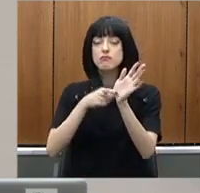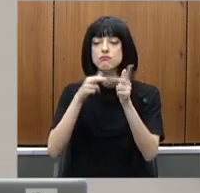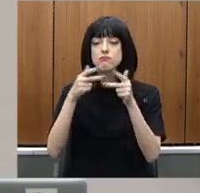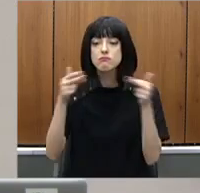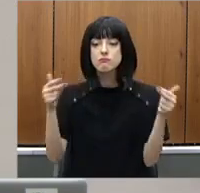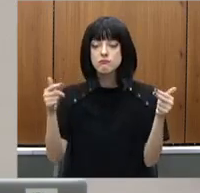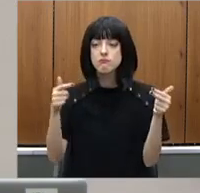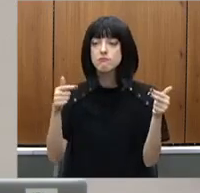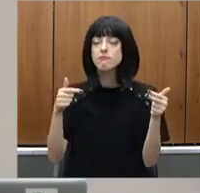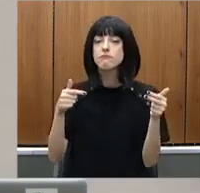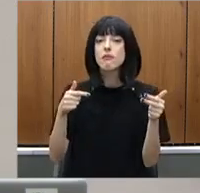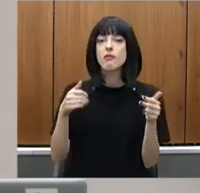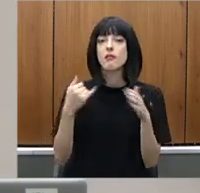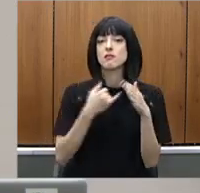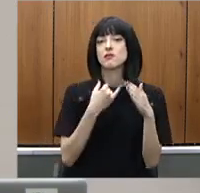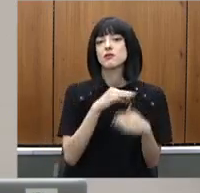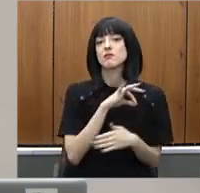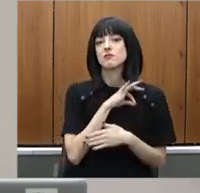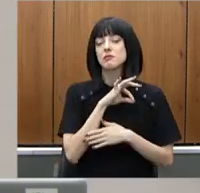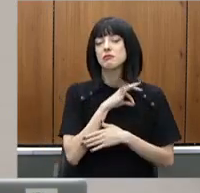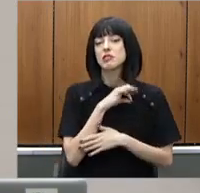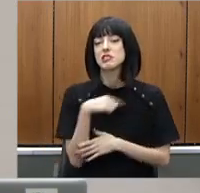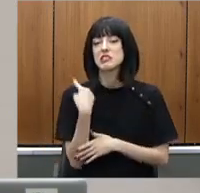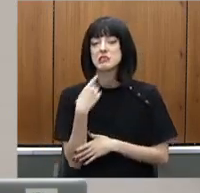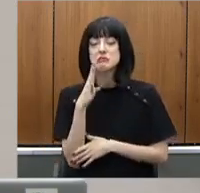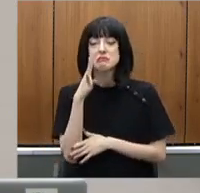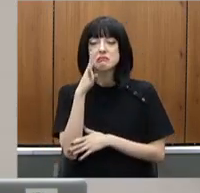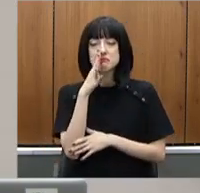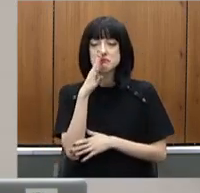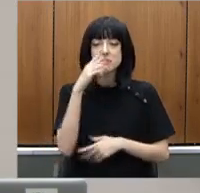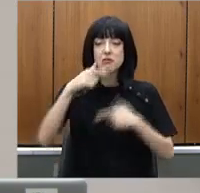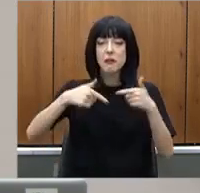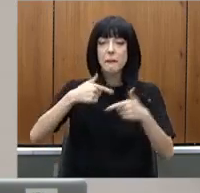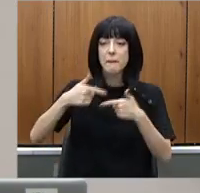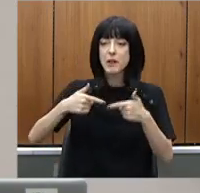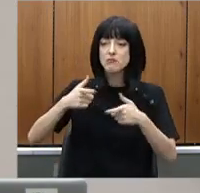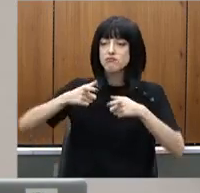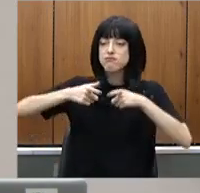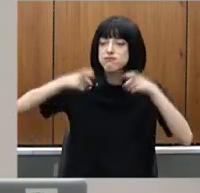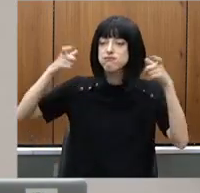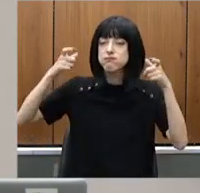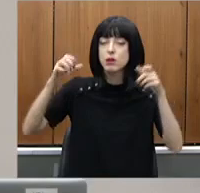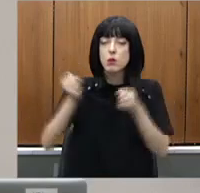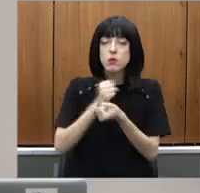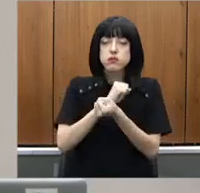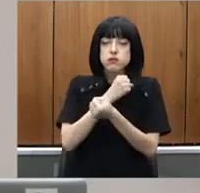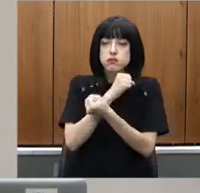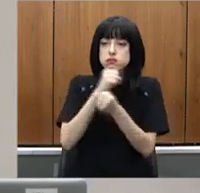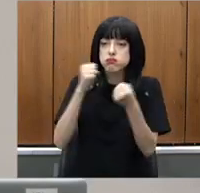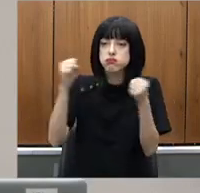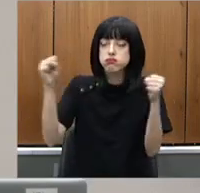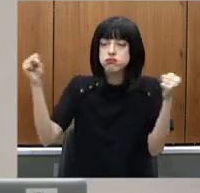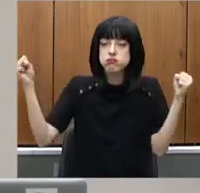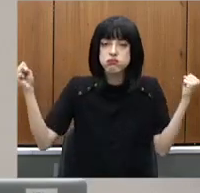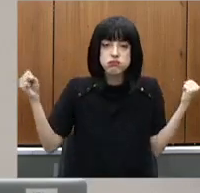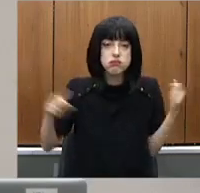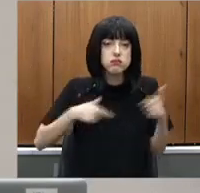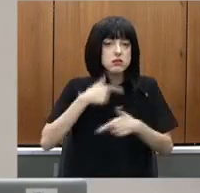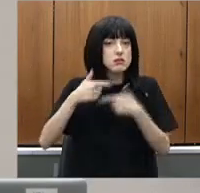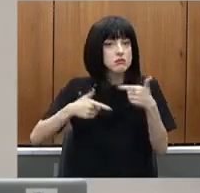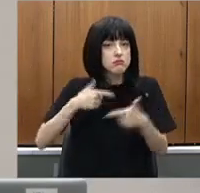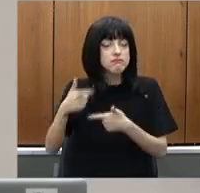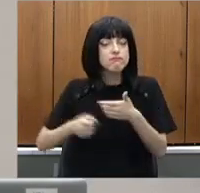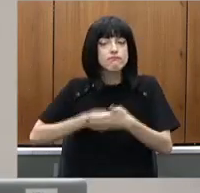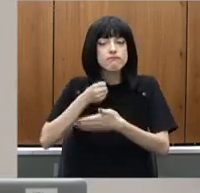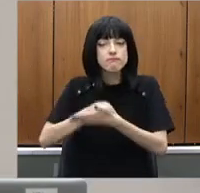pela pelo trabalho pela pelo gigante que é instituição Polícia Militar só acontece